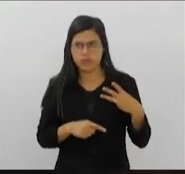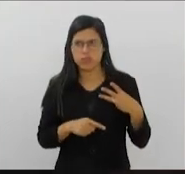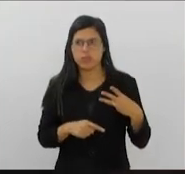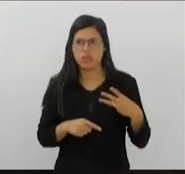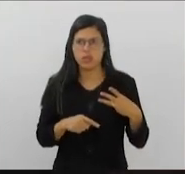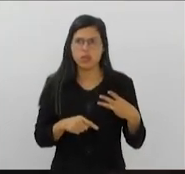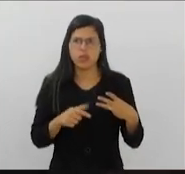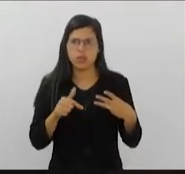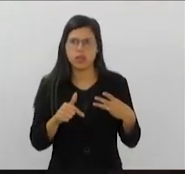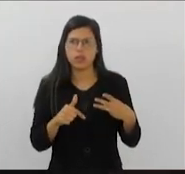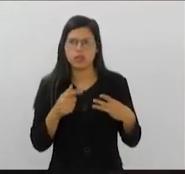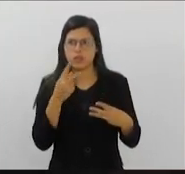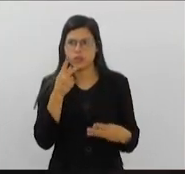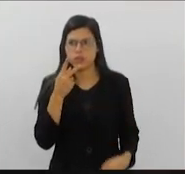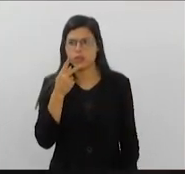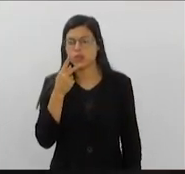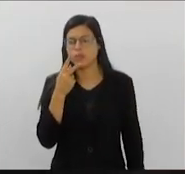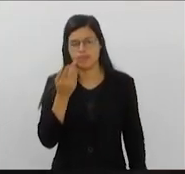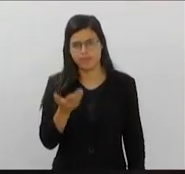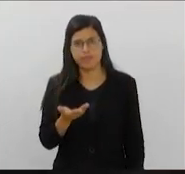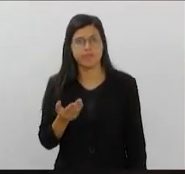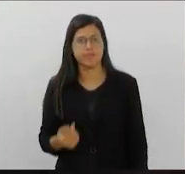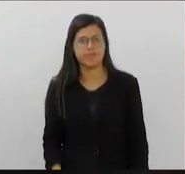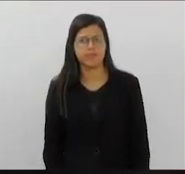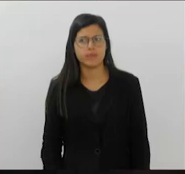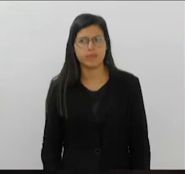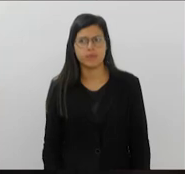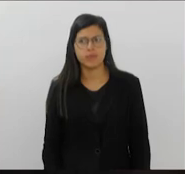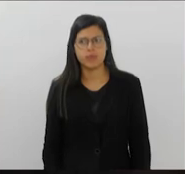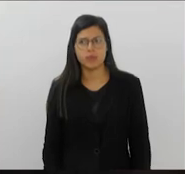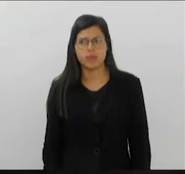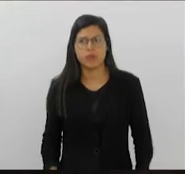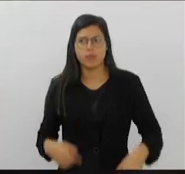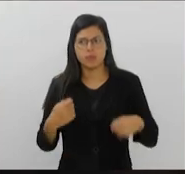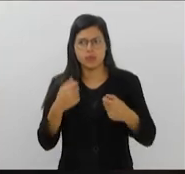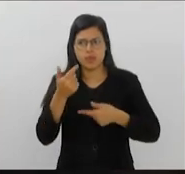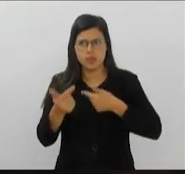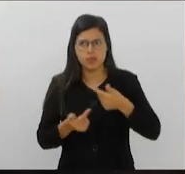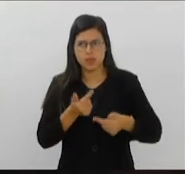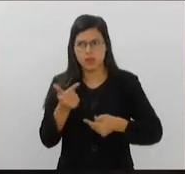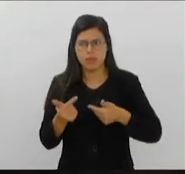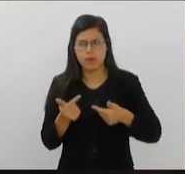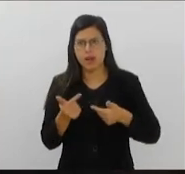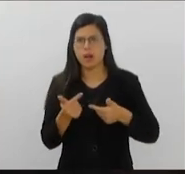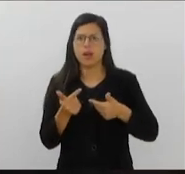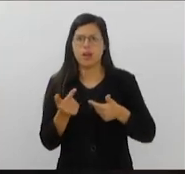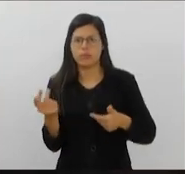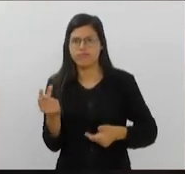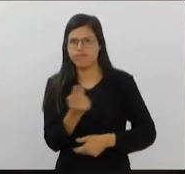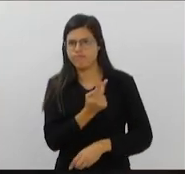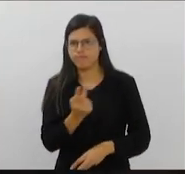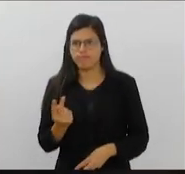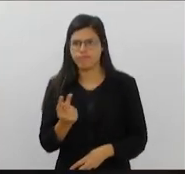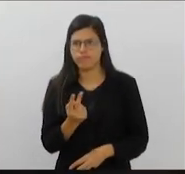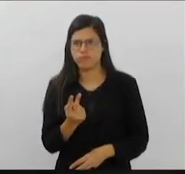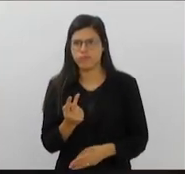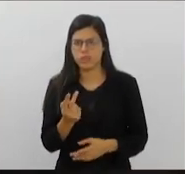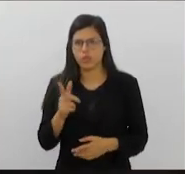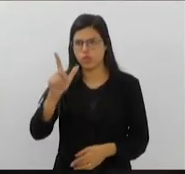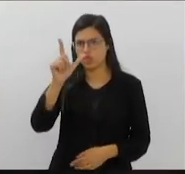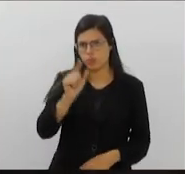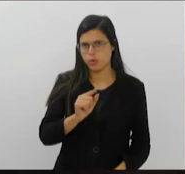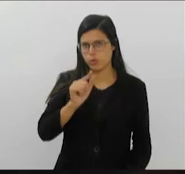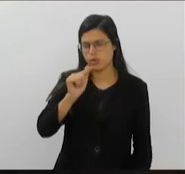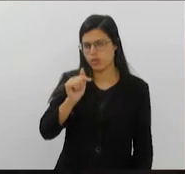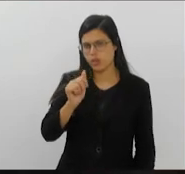que eu dei o exemplo aqui dos diferentes setores. E a gente tem que trabalhar nessas duas frentes, né? Então, reduzir a emissão